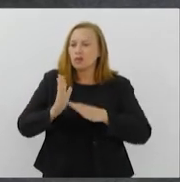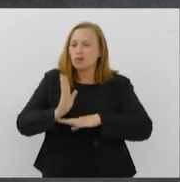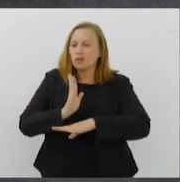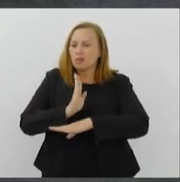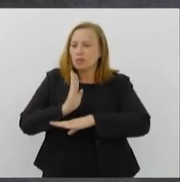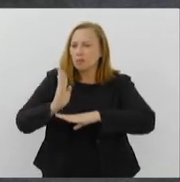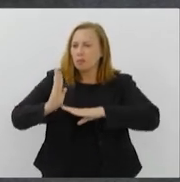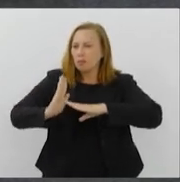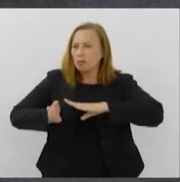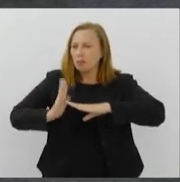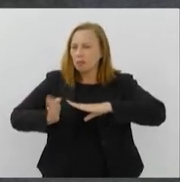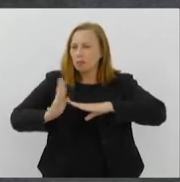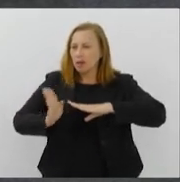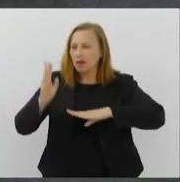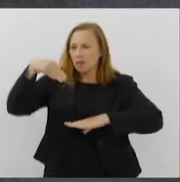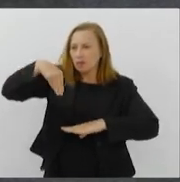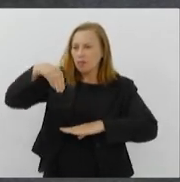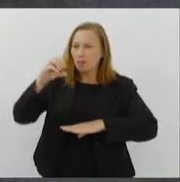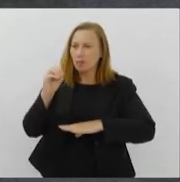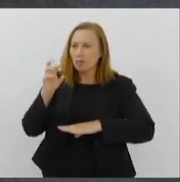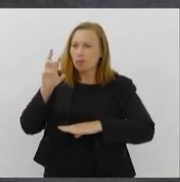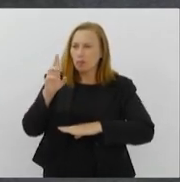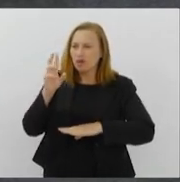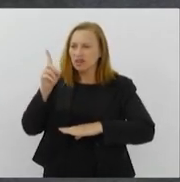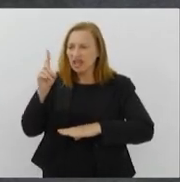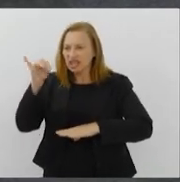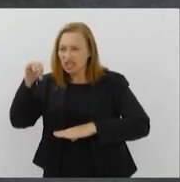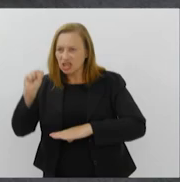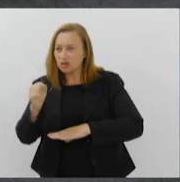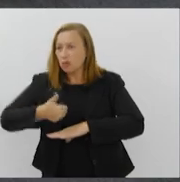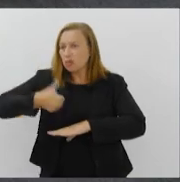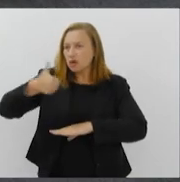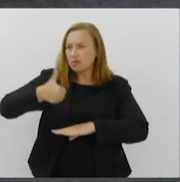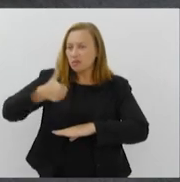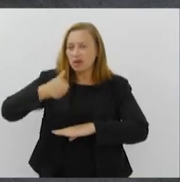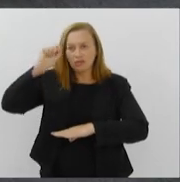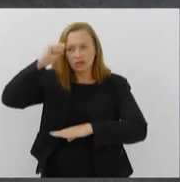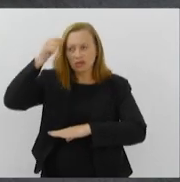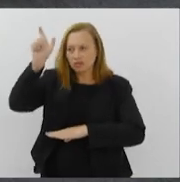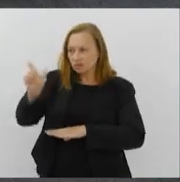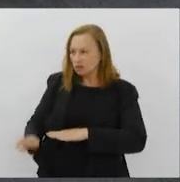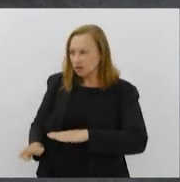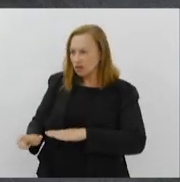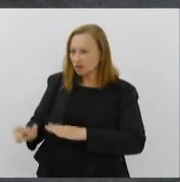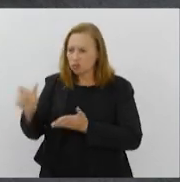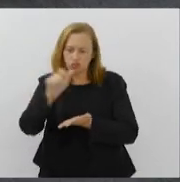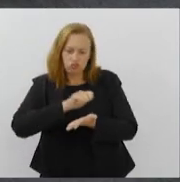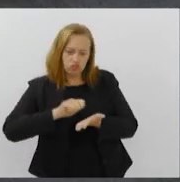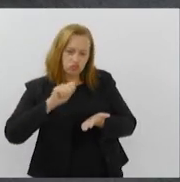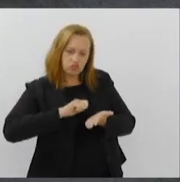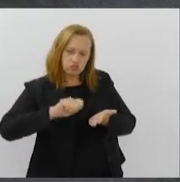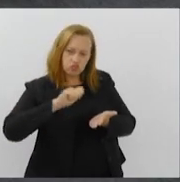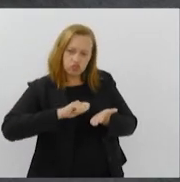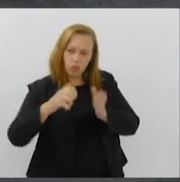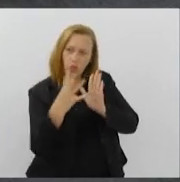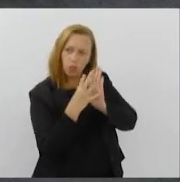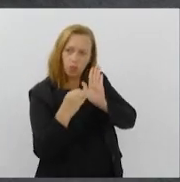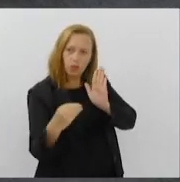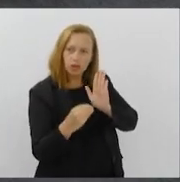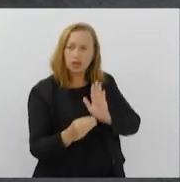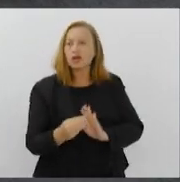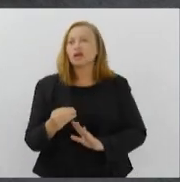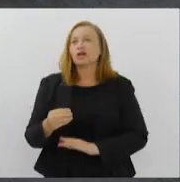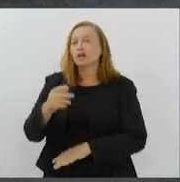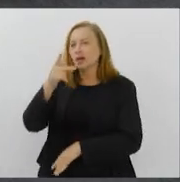É um autor negro, um dos primeiros autores negros da literatura brasileira, que reflete sobre a situação da pessoa